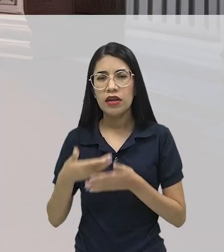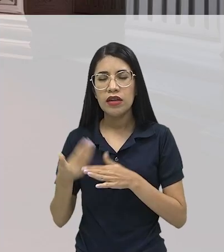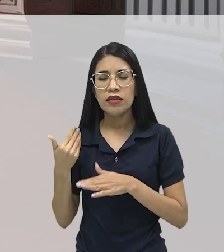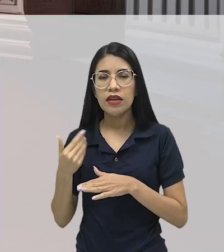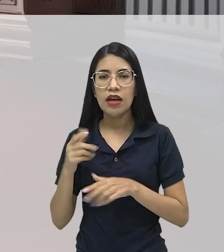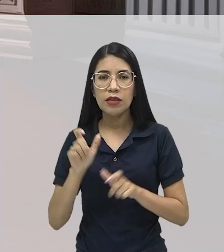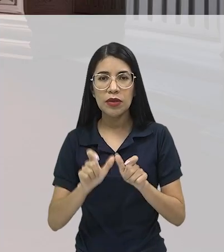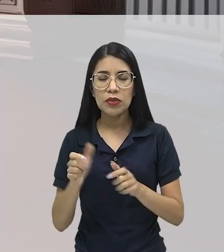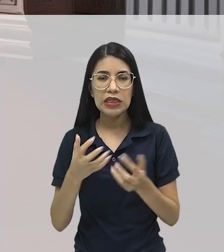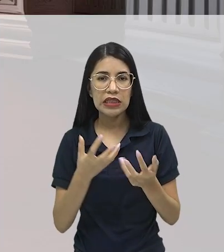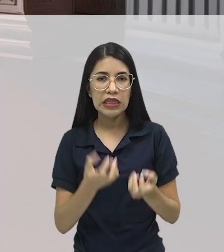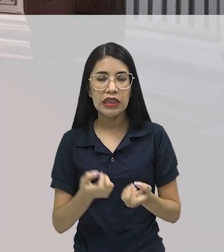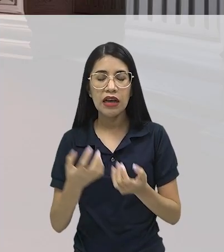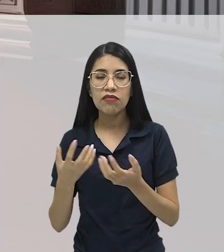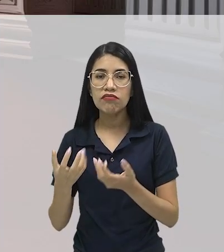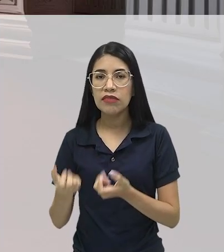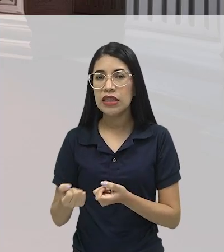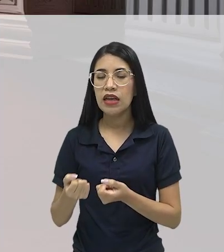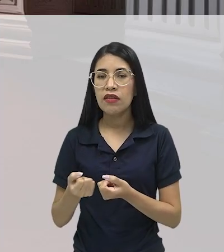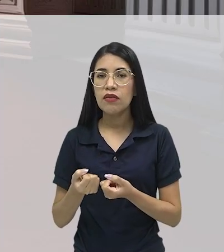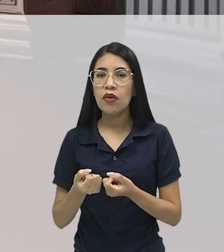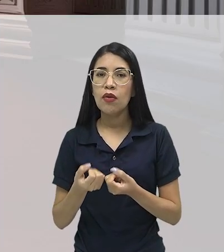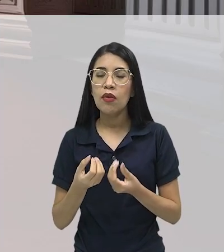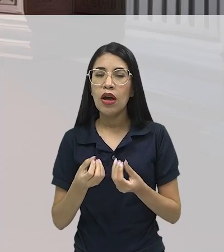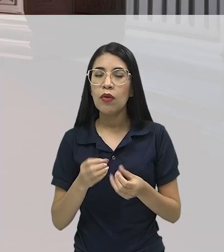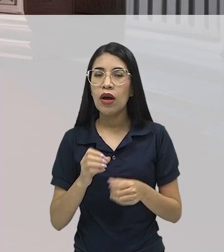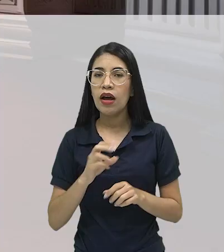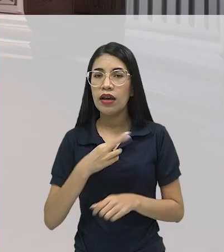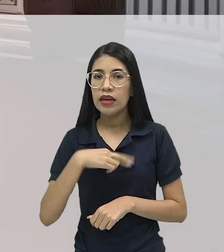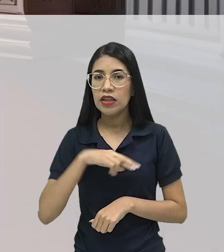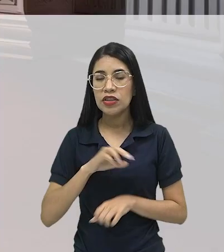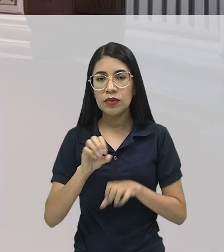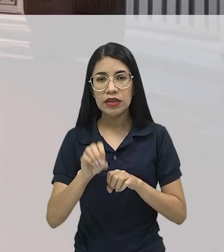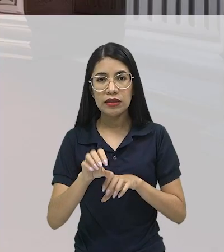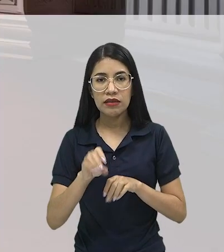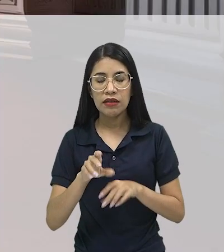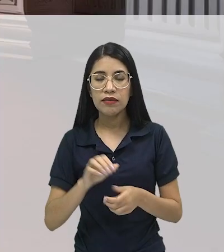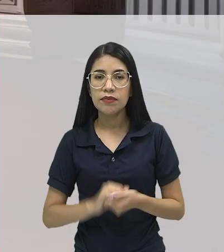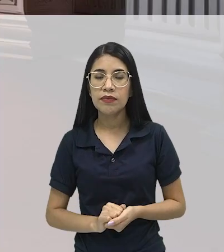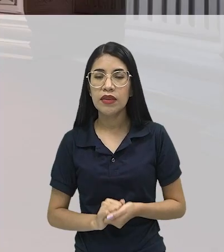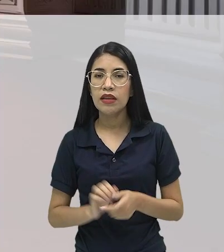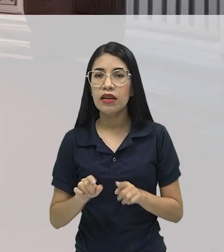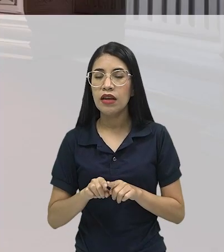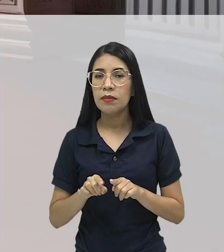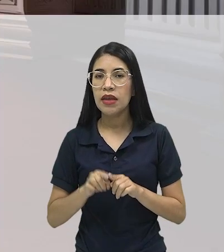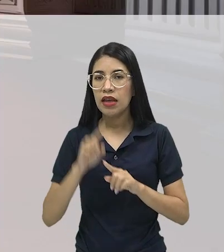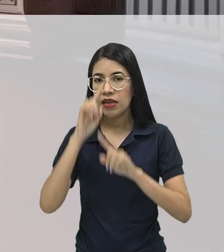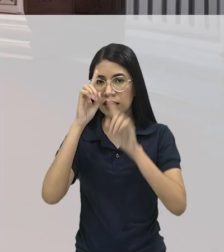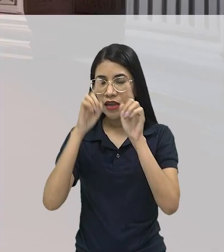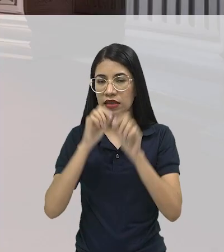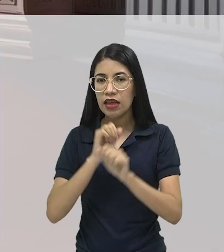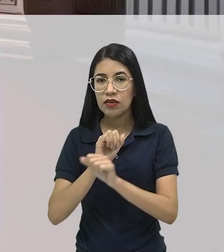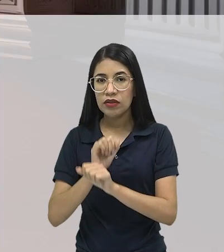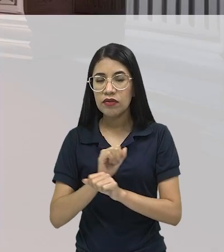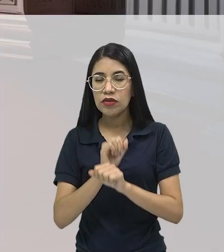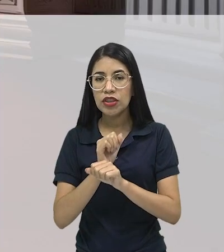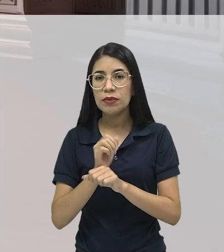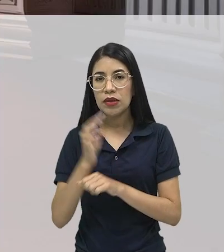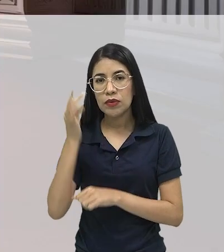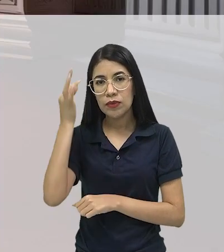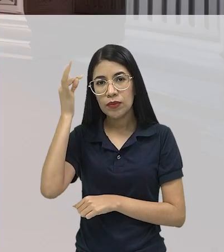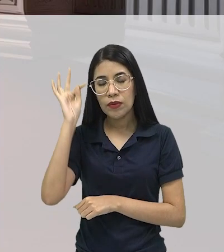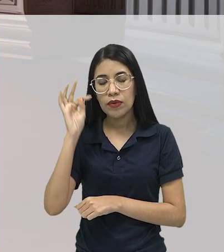com o que a religião ditada pela Igreja Católica dizia, né? Pelas ideias que eram defendidas pelos teóricos